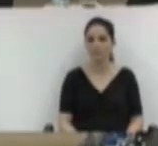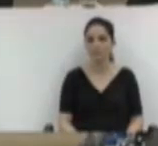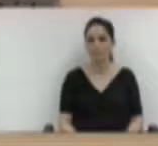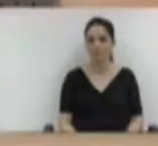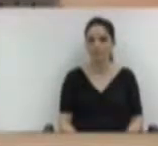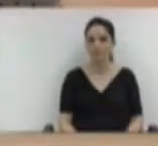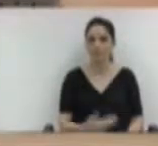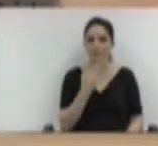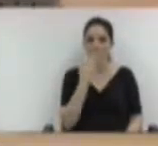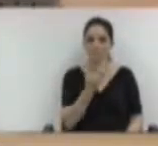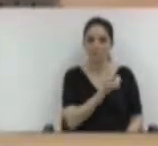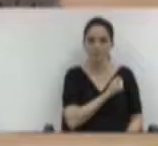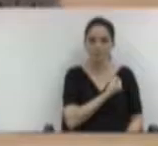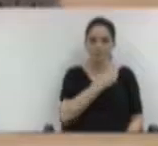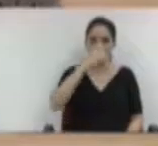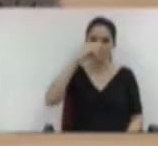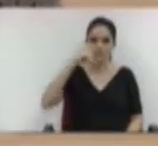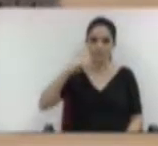Requerimento número